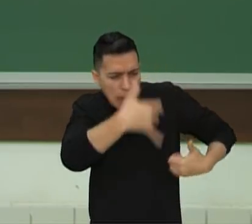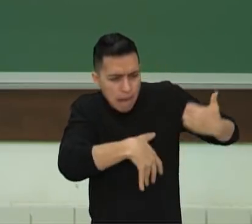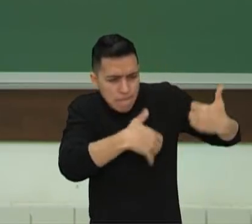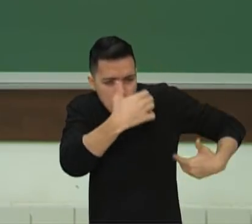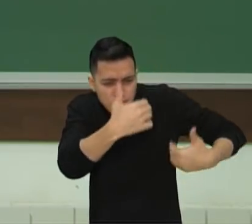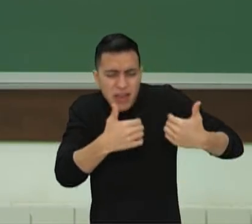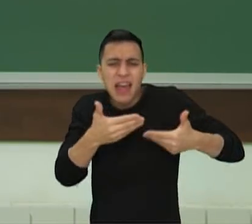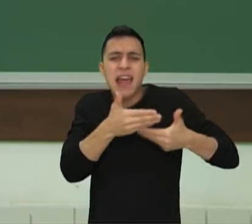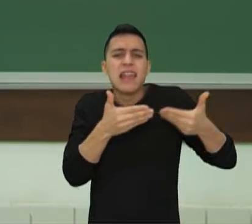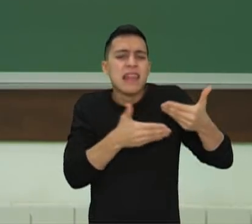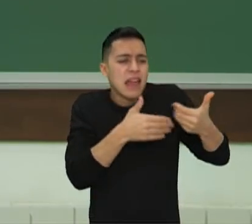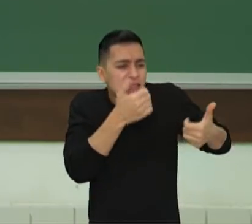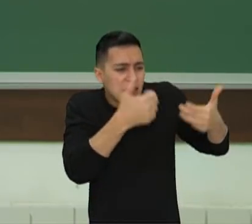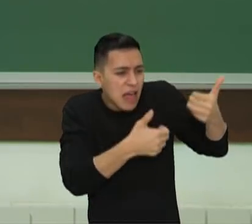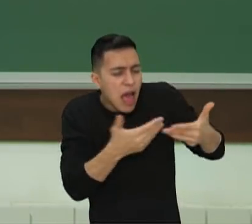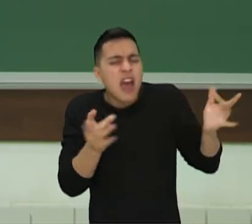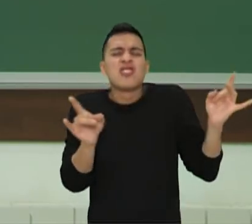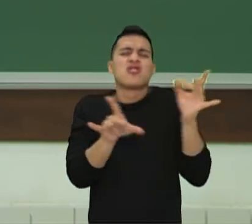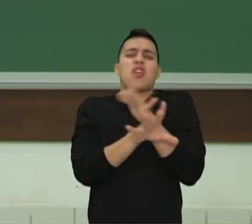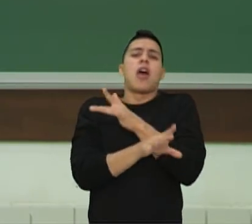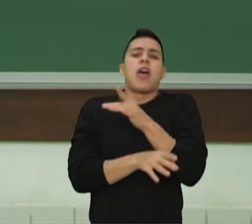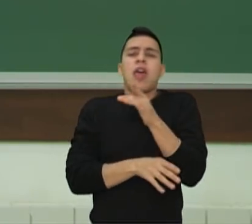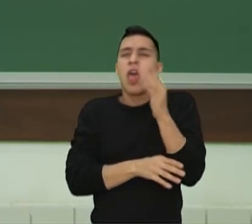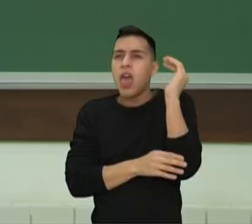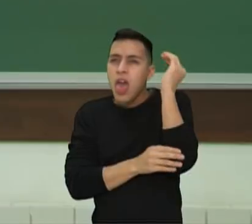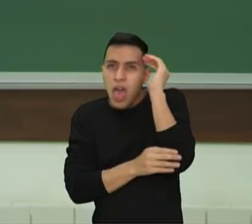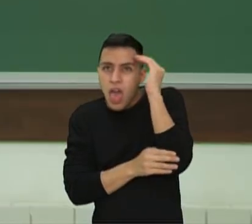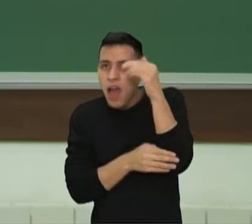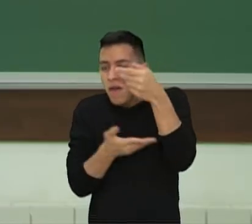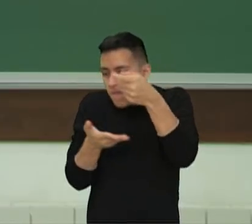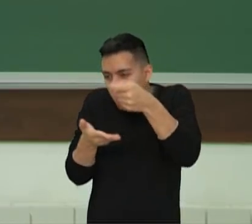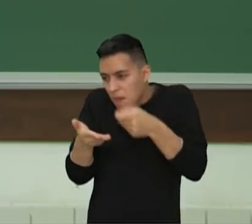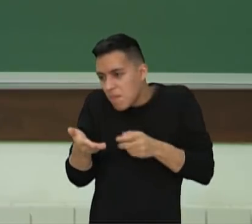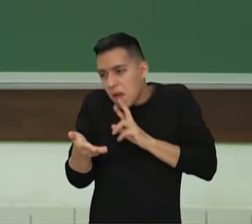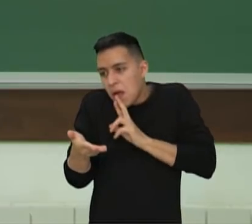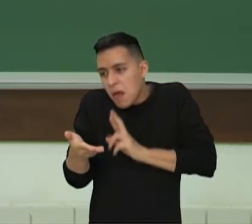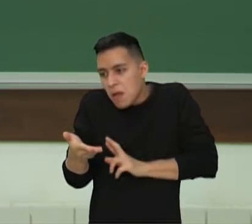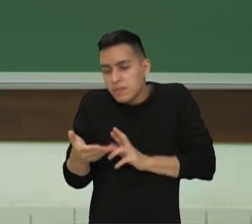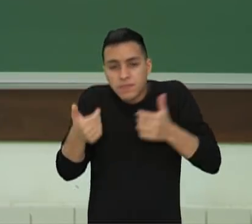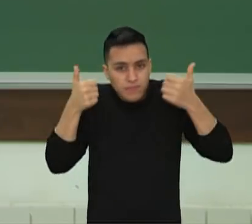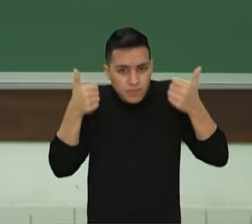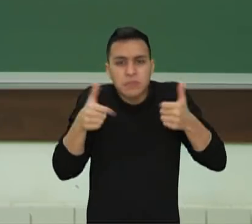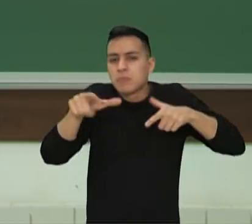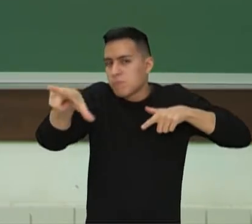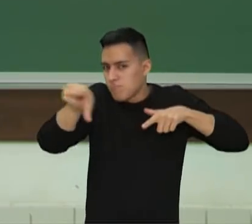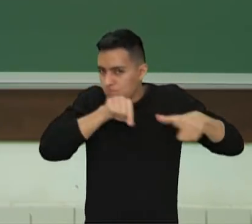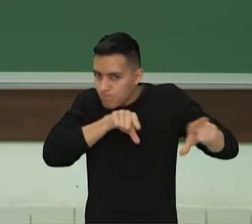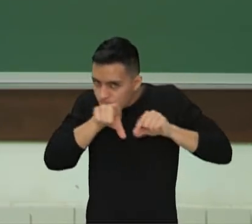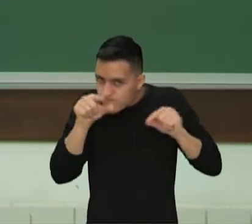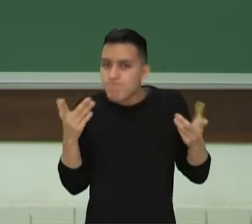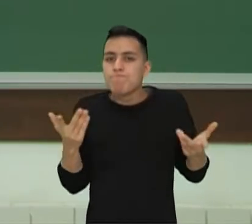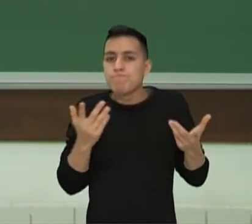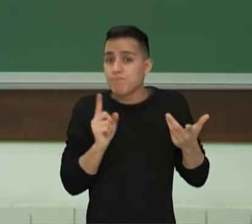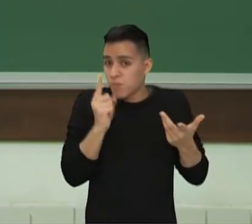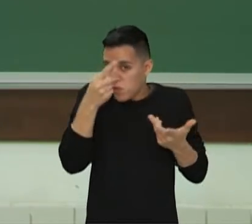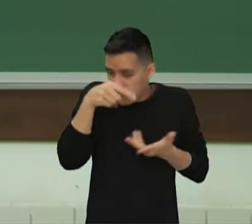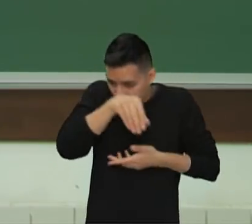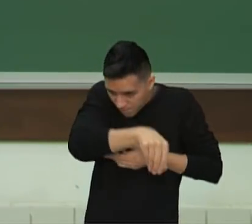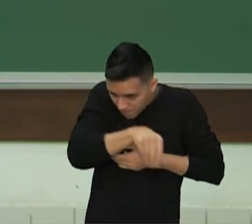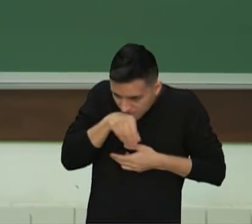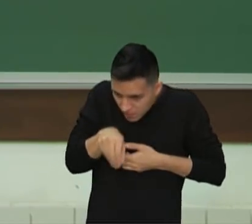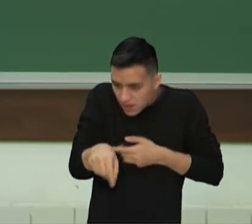nos slides anteriores ali, você vai ter uma boa noção dos erros do peão. Então, escolha uma